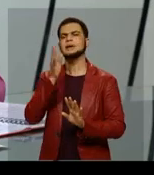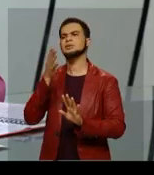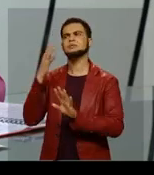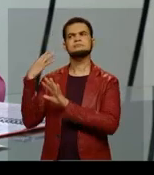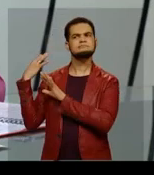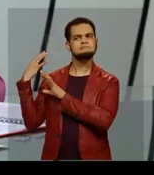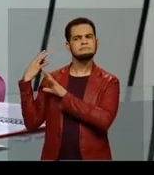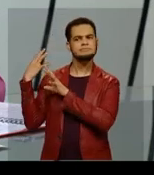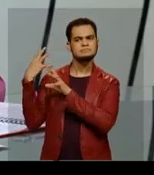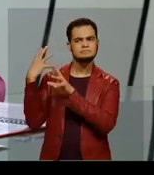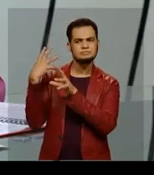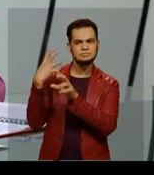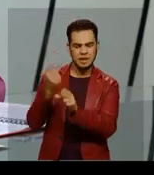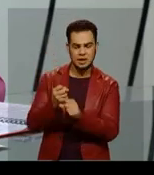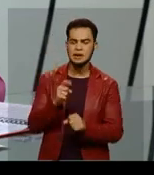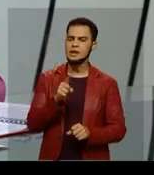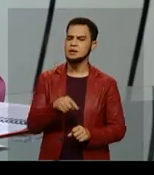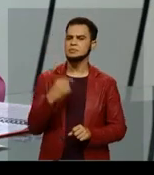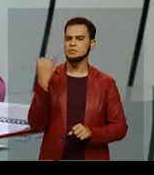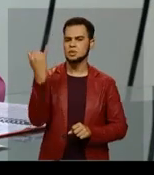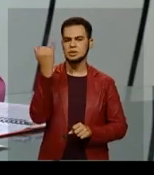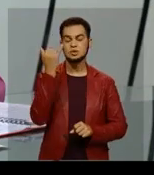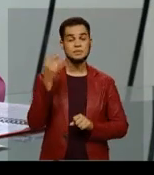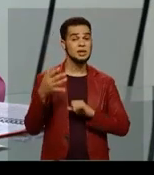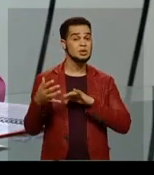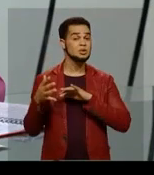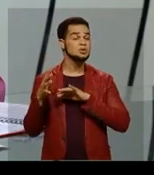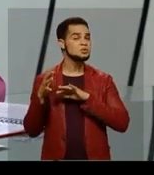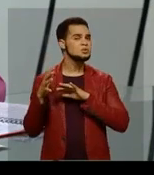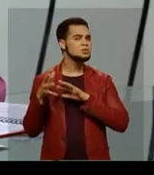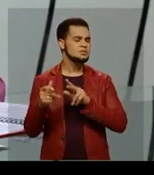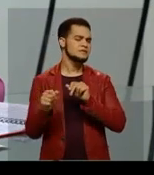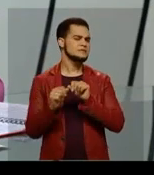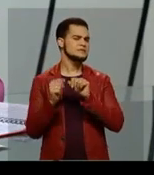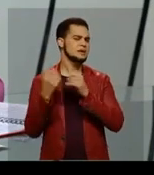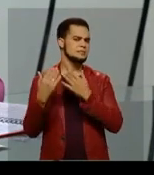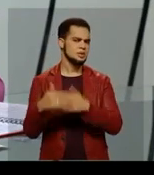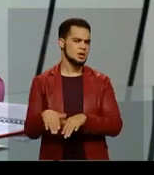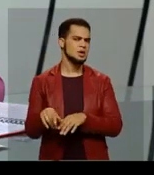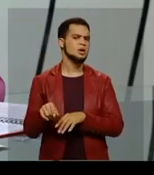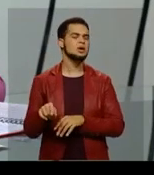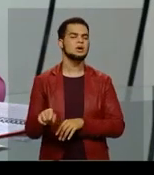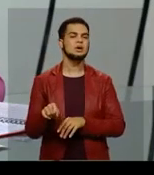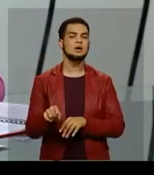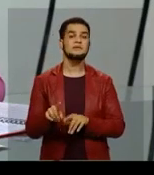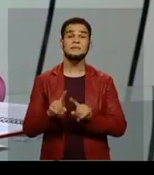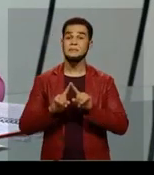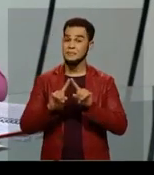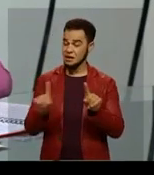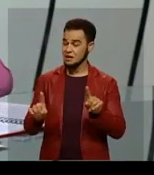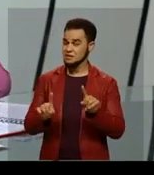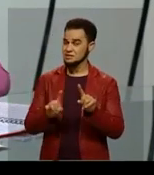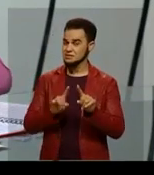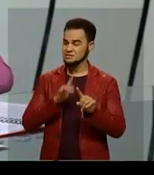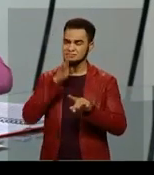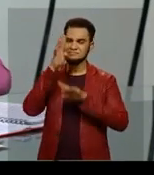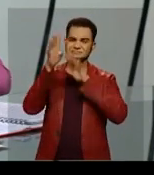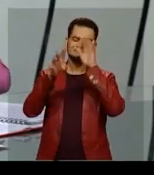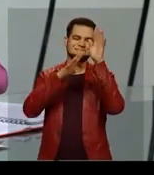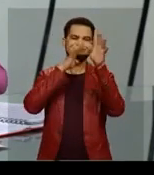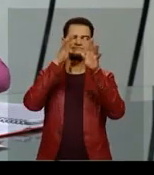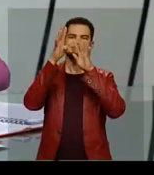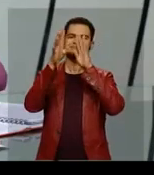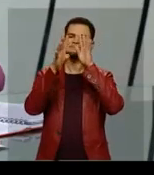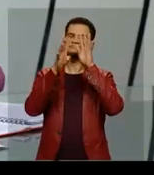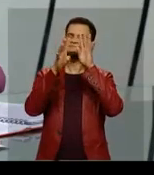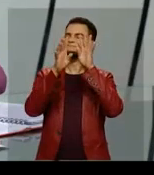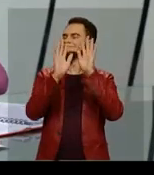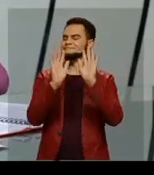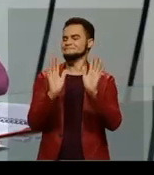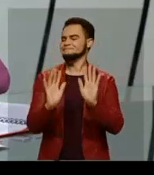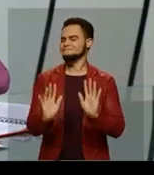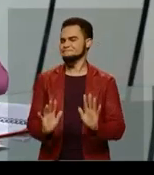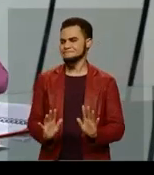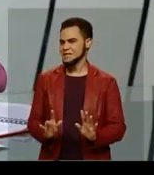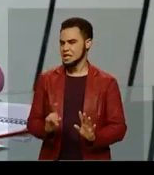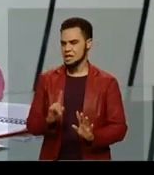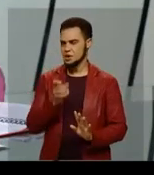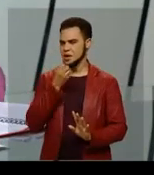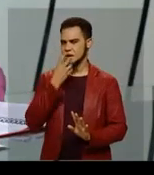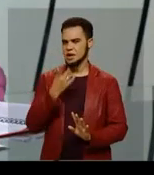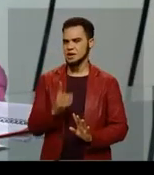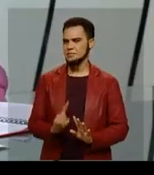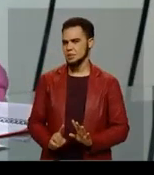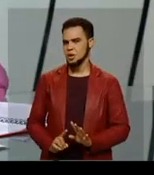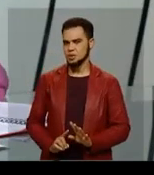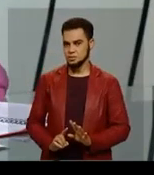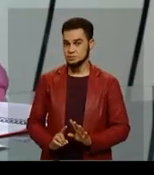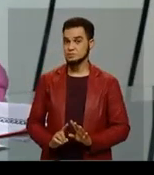é importantíssimo para tudo que você vai resolver na prova. Mas extrapolar extrapolar jamais, né?